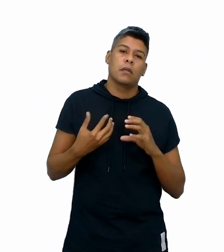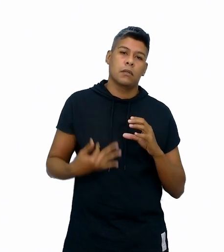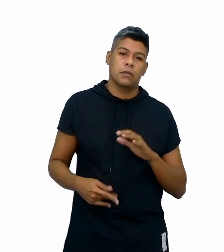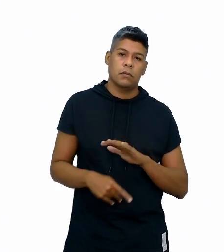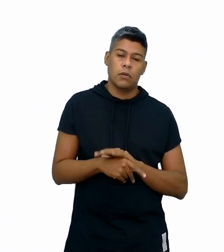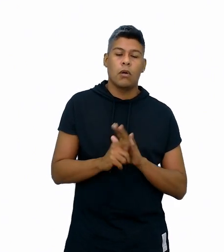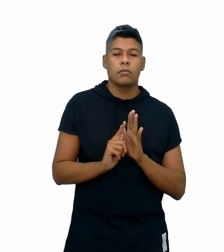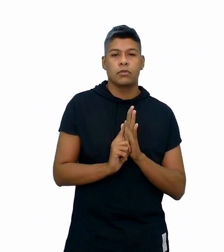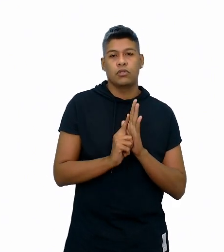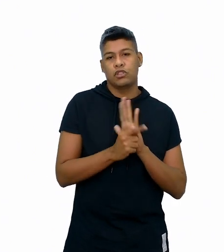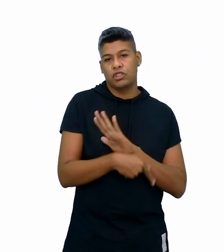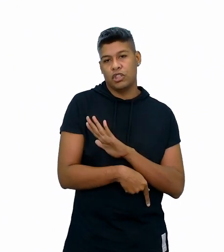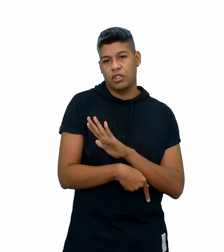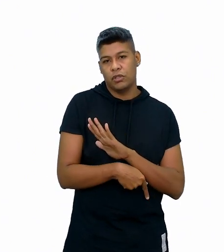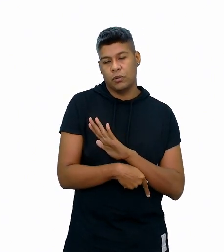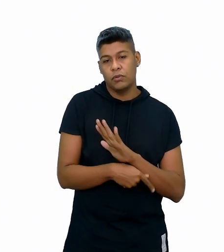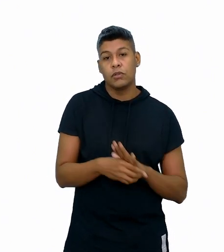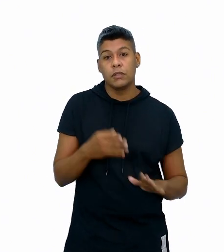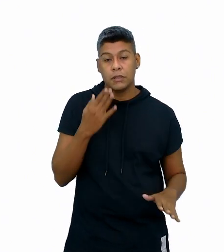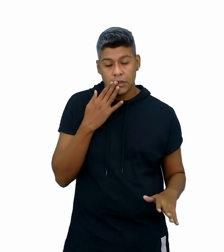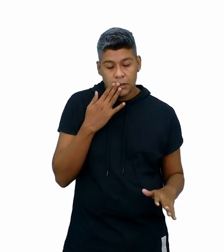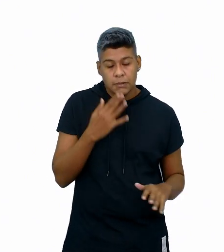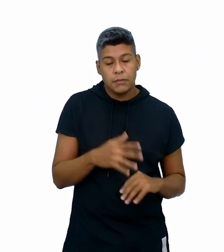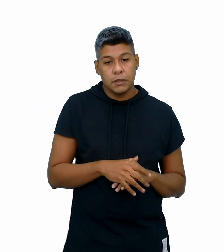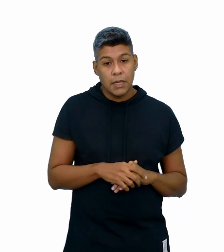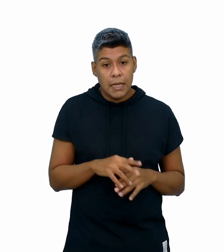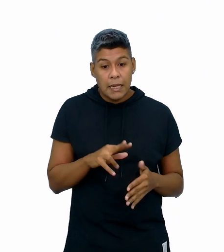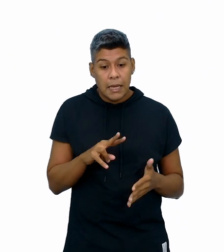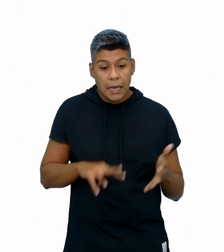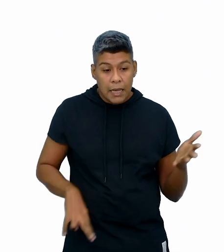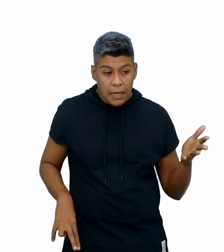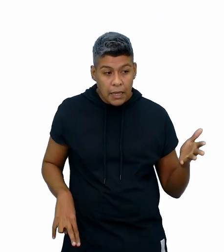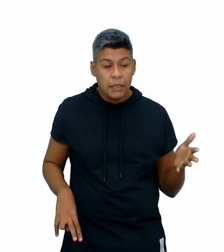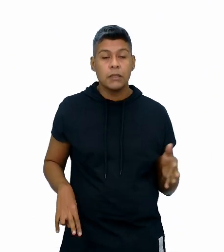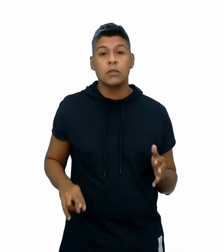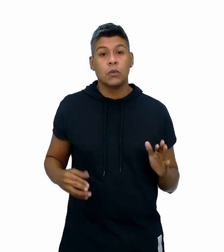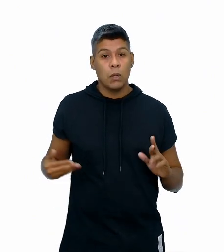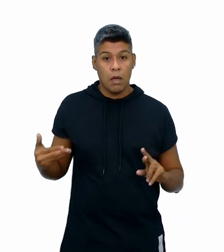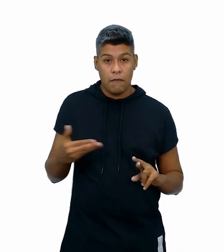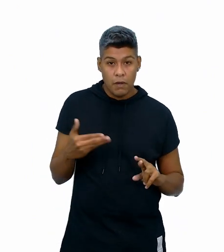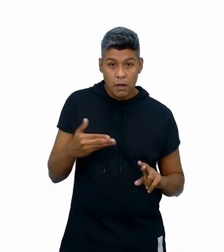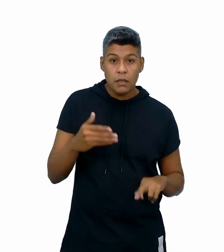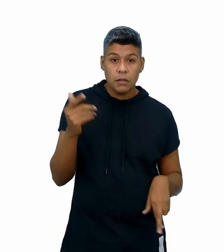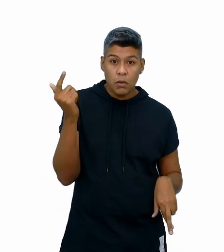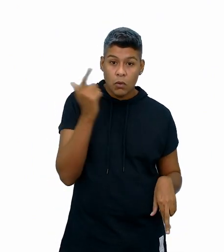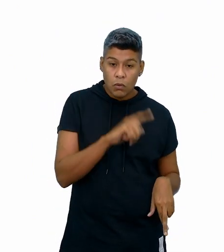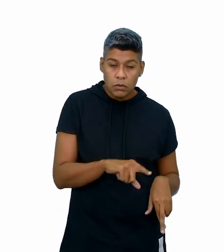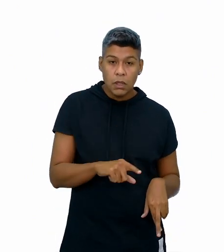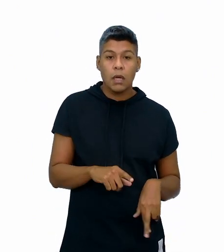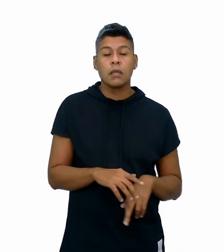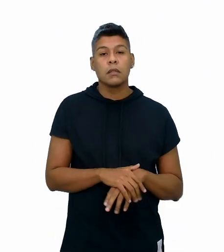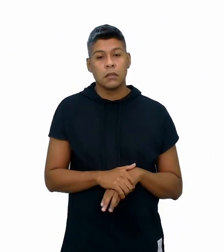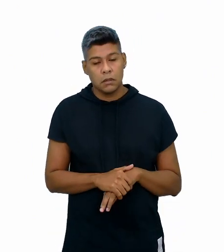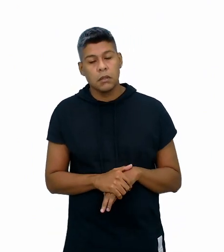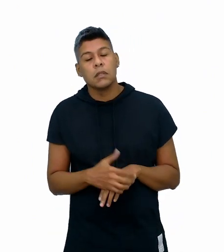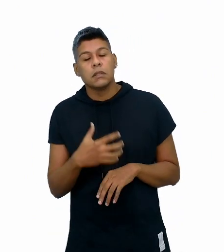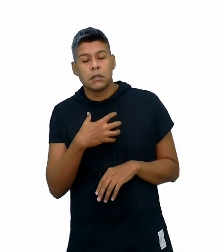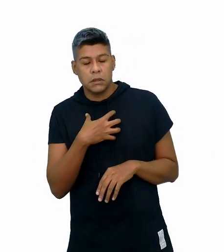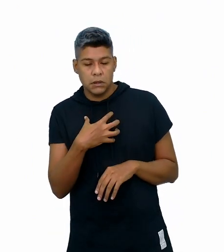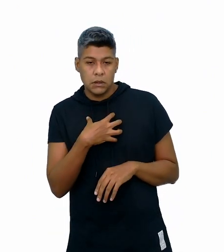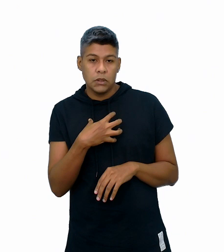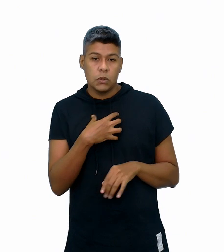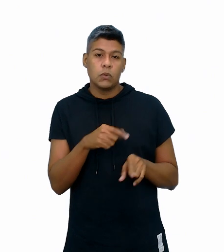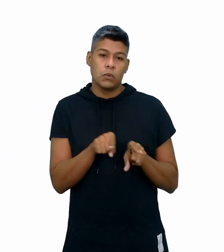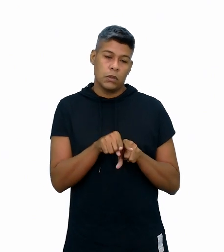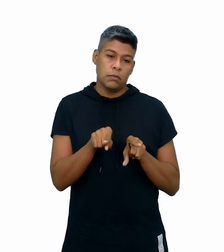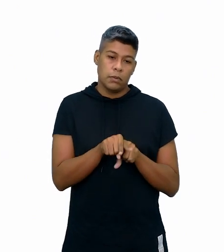do gênero. Quando eles vão lendo e realizando inferências, eles conseguem atribuir sentido,